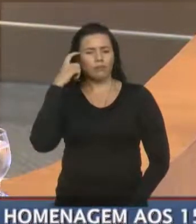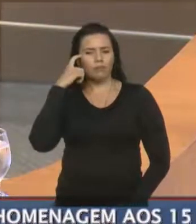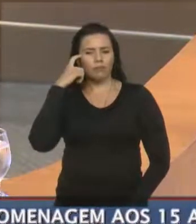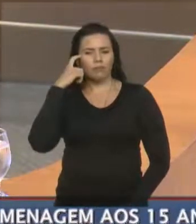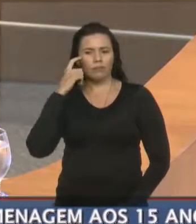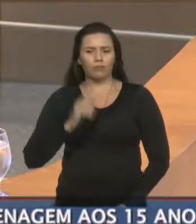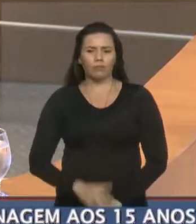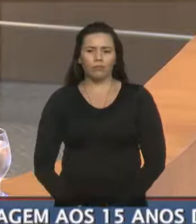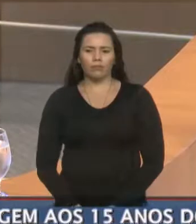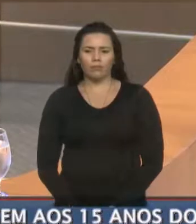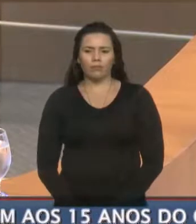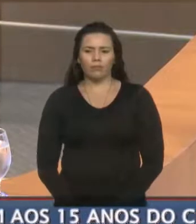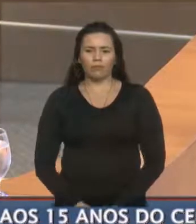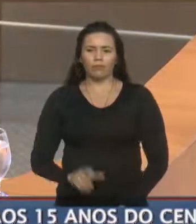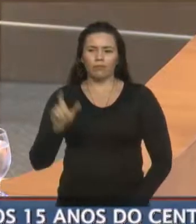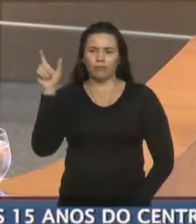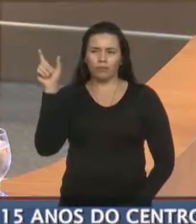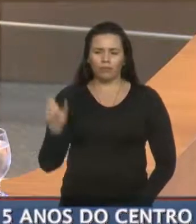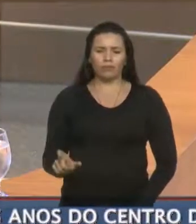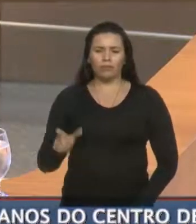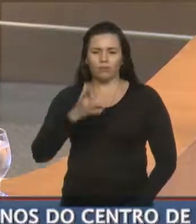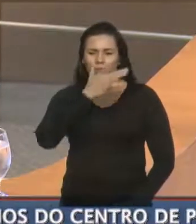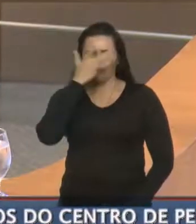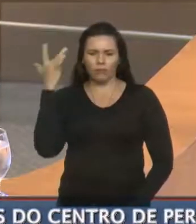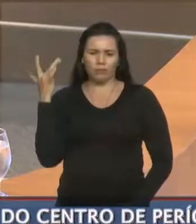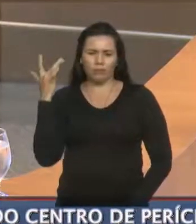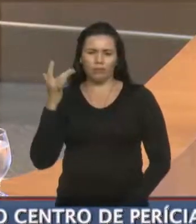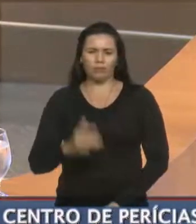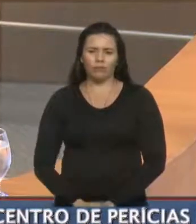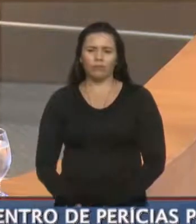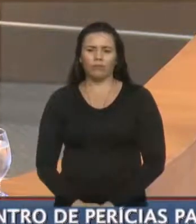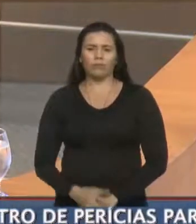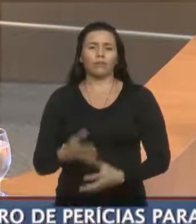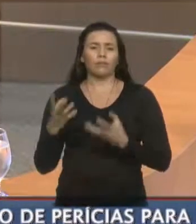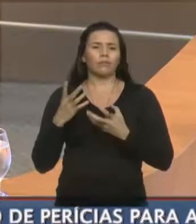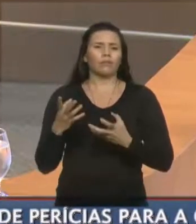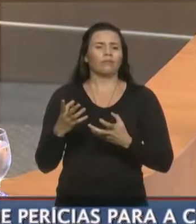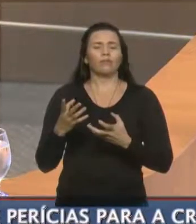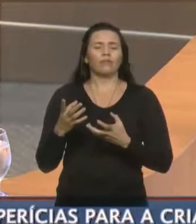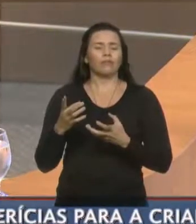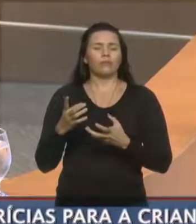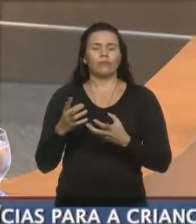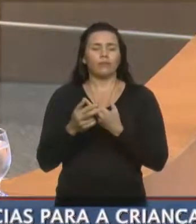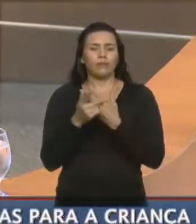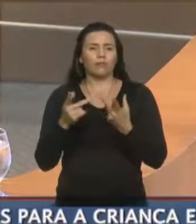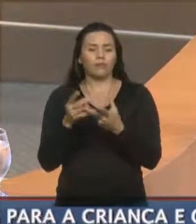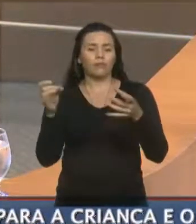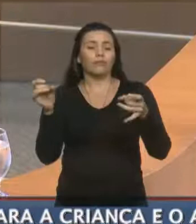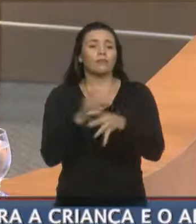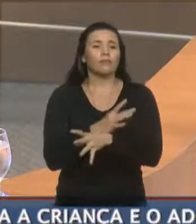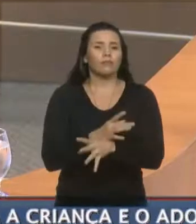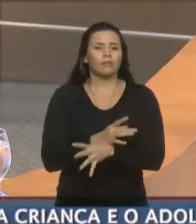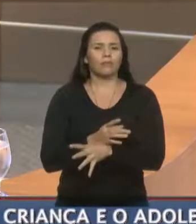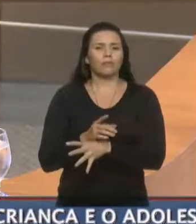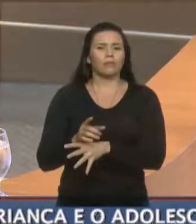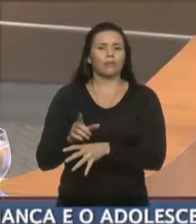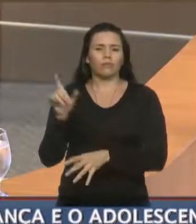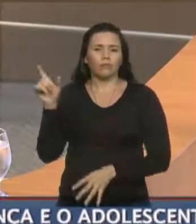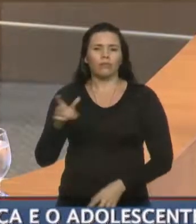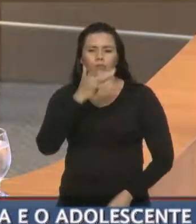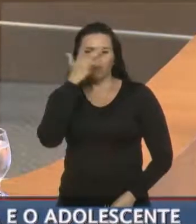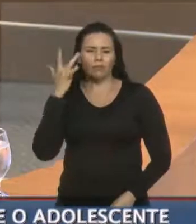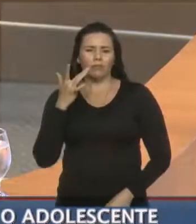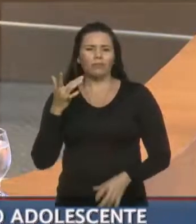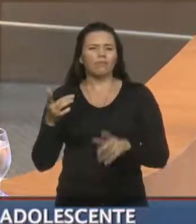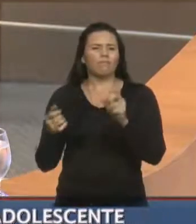como engenheiros de obra pronta. São aqueles que nada fazem e